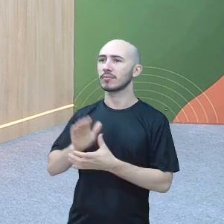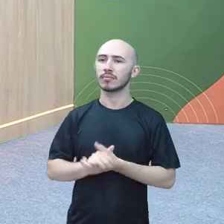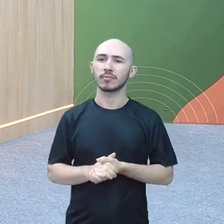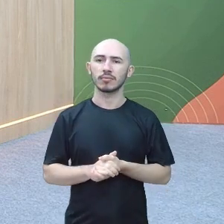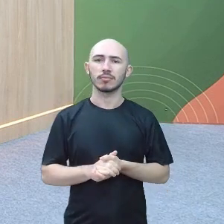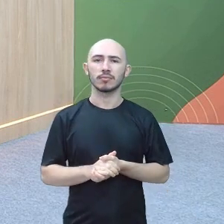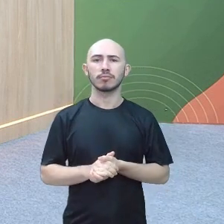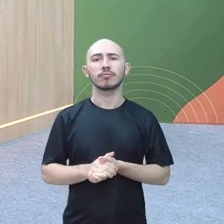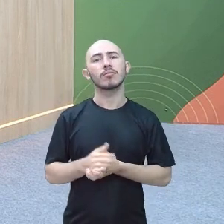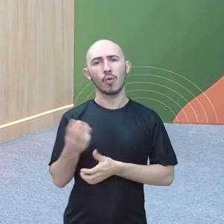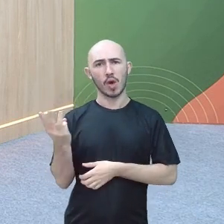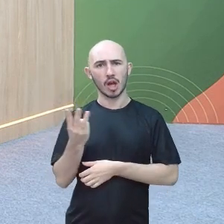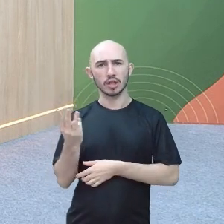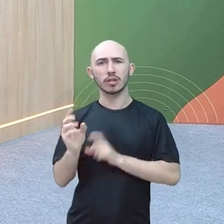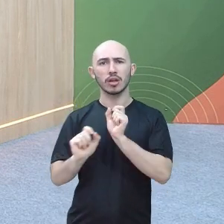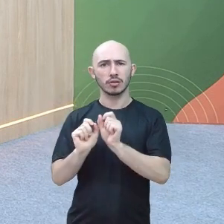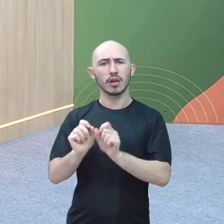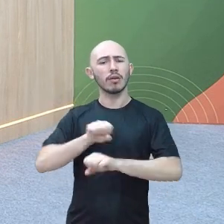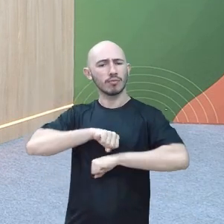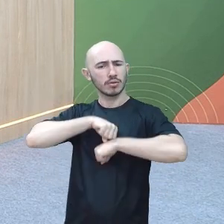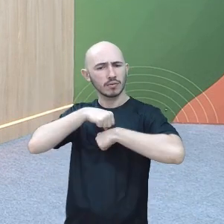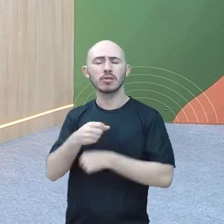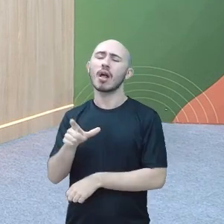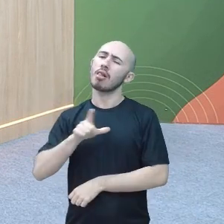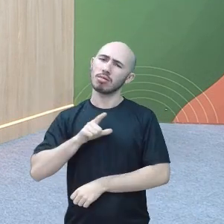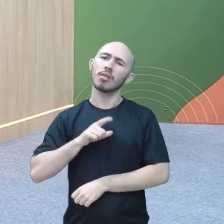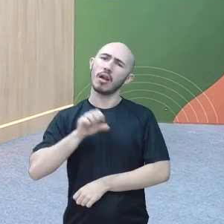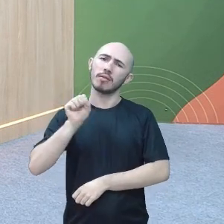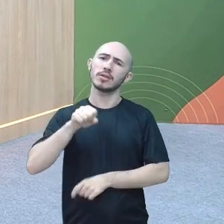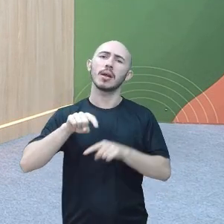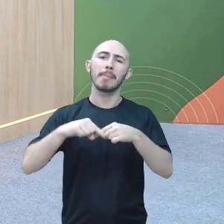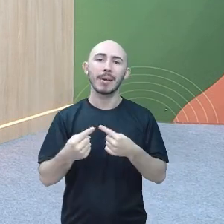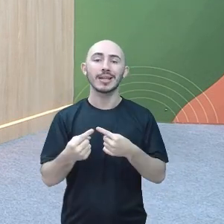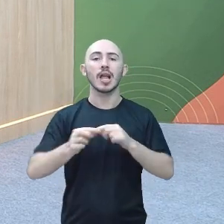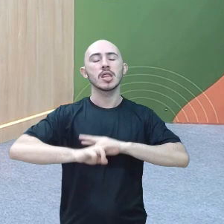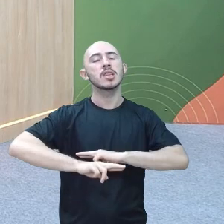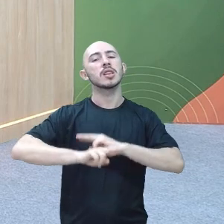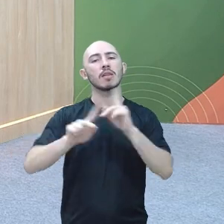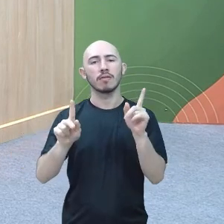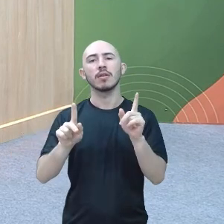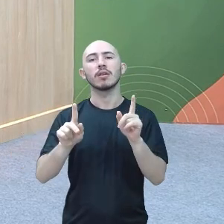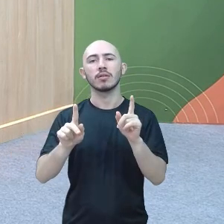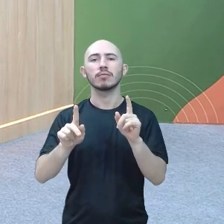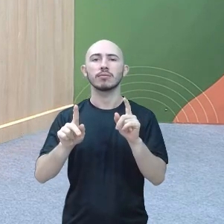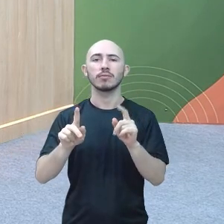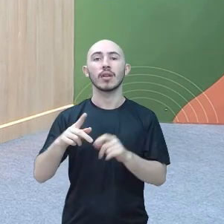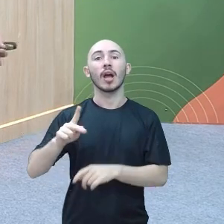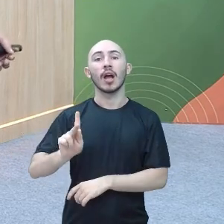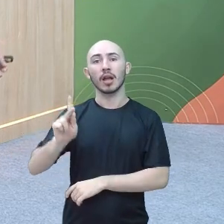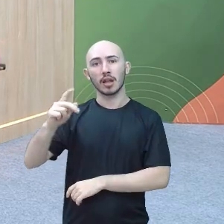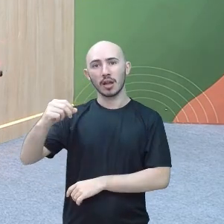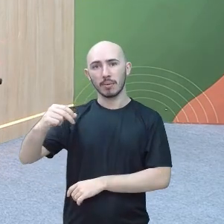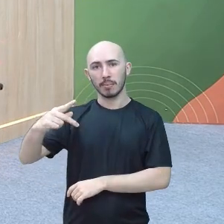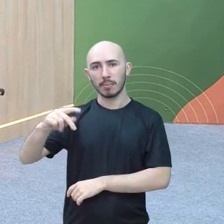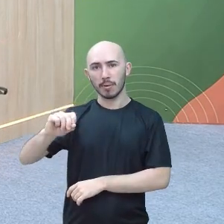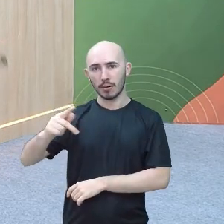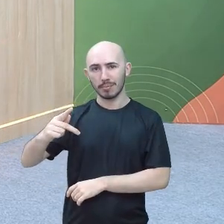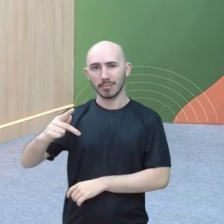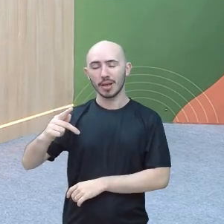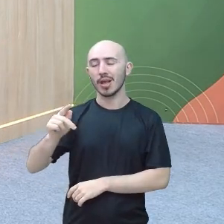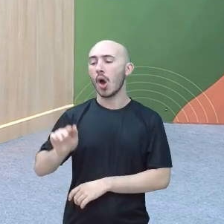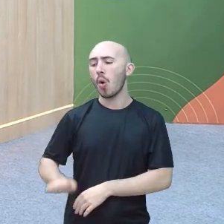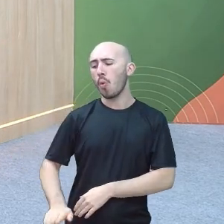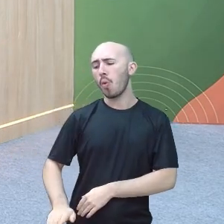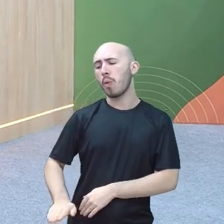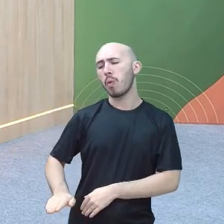que elas não se esforçaram para chegar onde chegou, mas eu estou dizendo que, tipo, no K-pop é de pequeno que